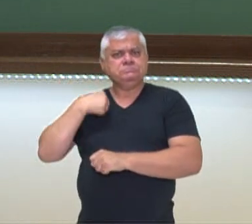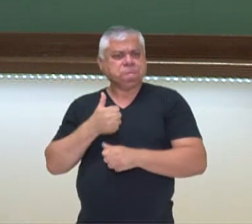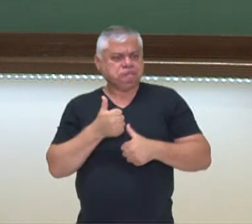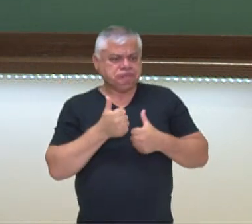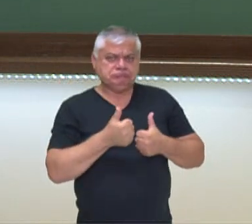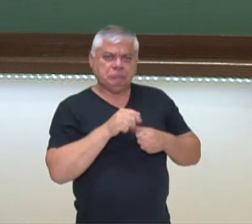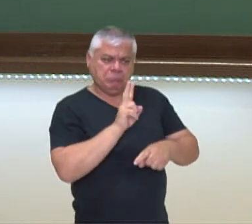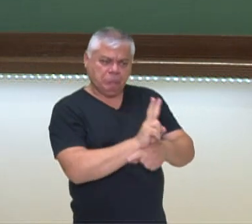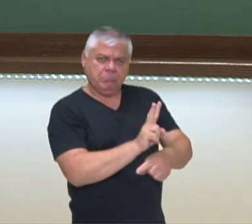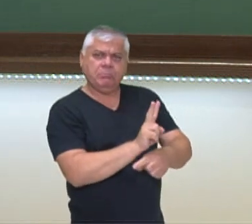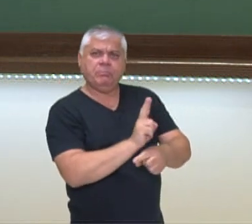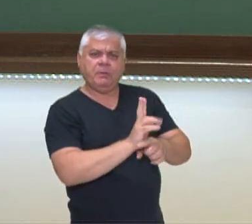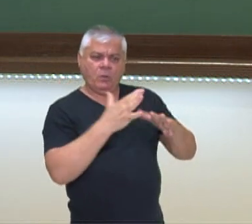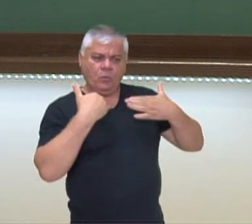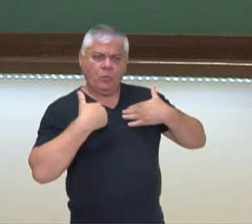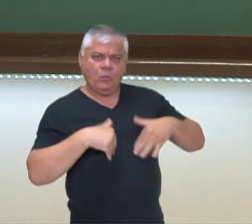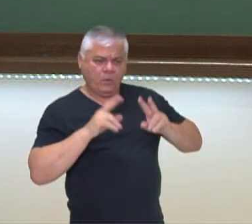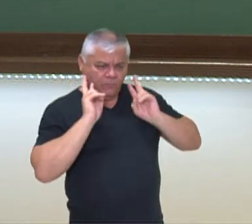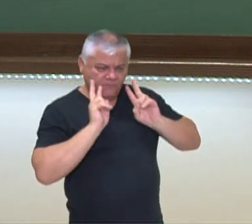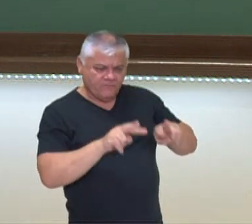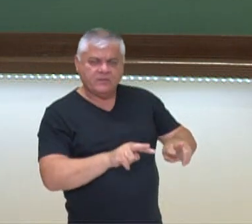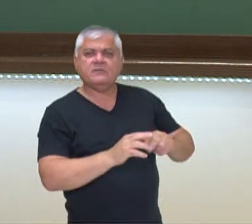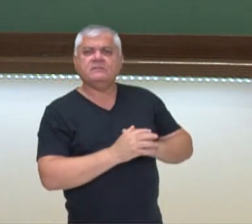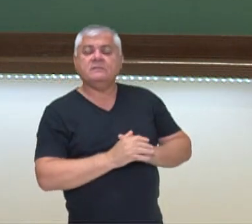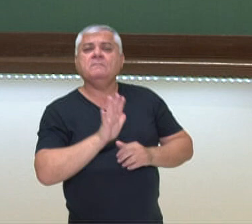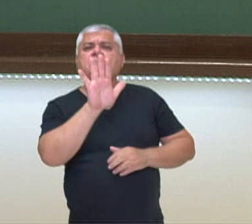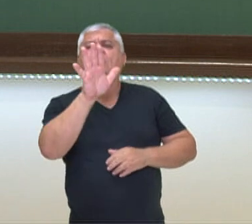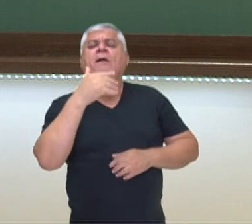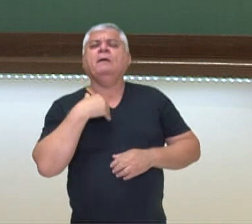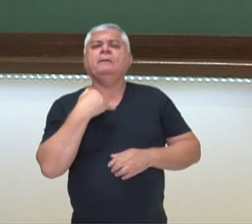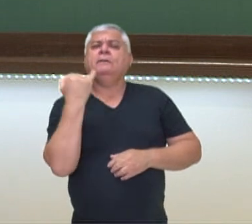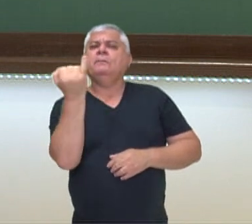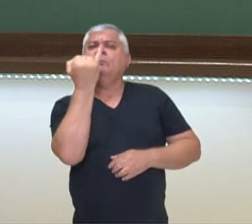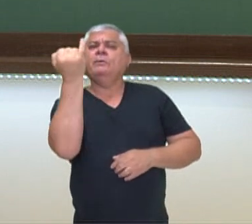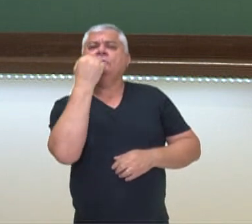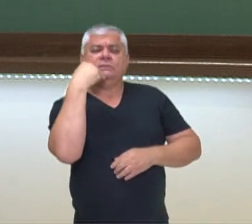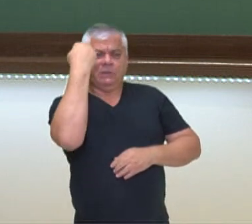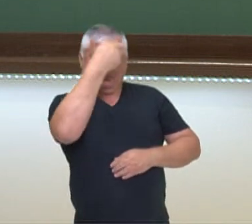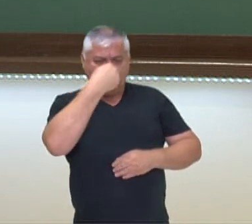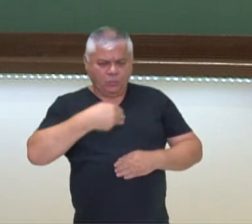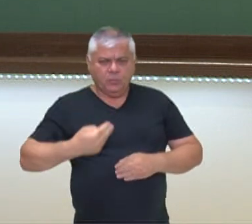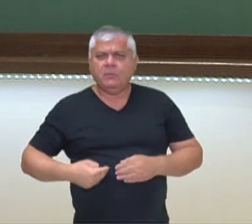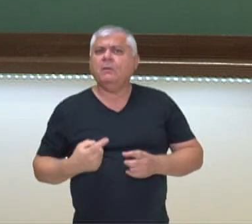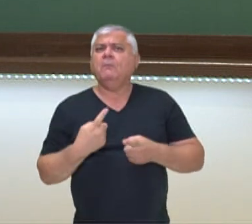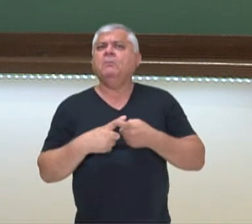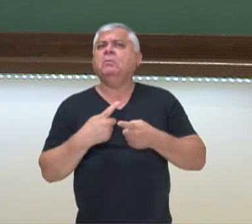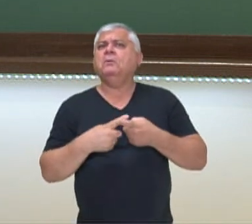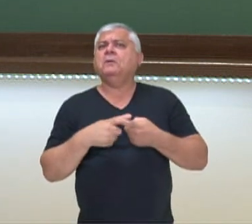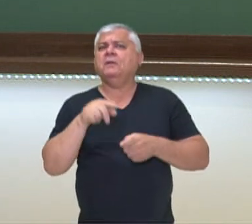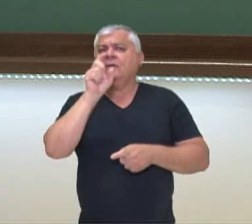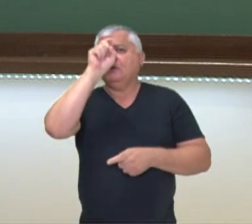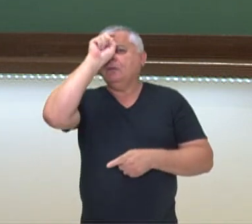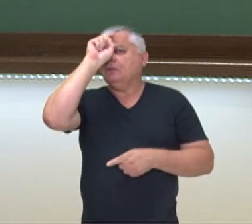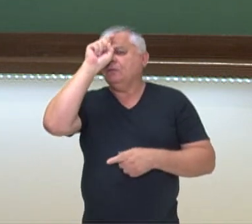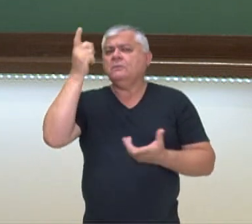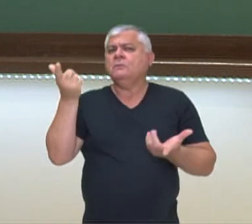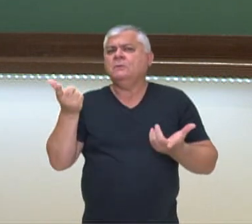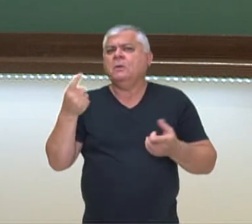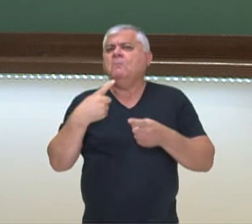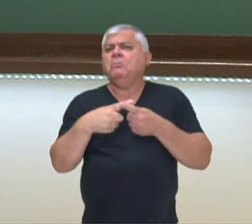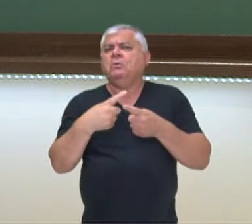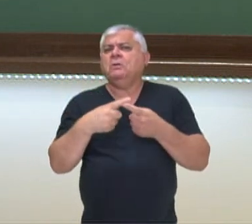bem preservada, se você for pensar nisso. Mas qual que era a importância da mumificação para os egípcios? Por que era